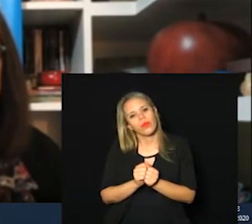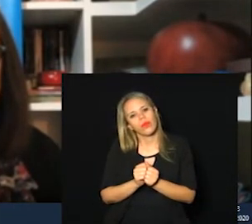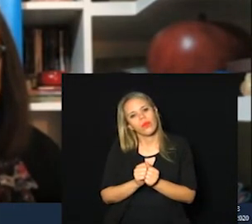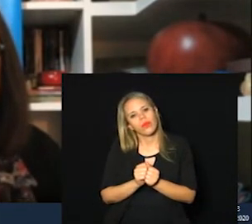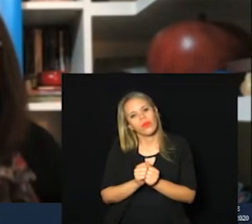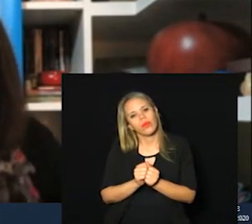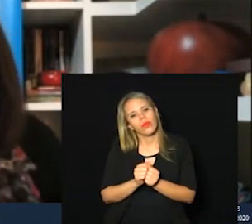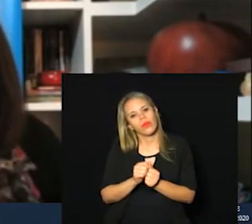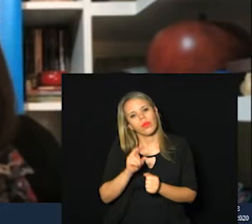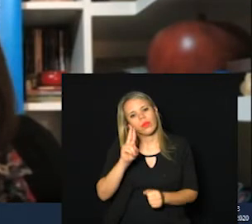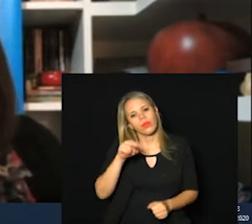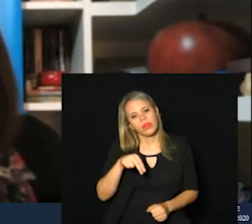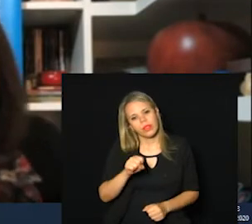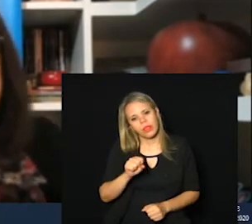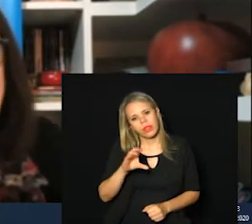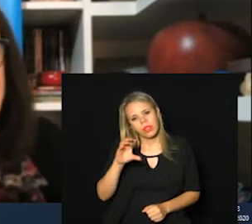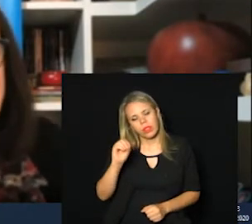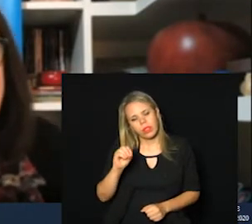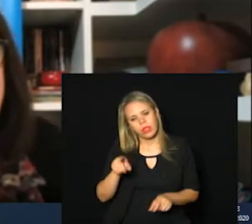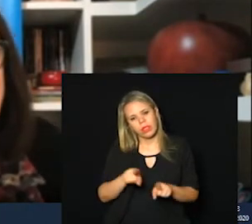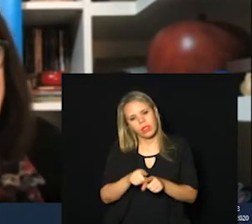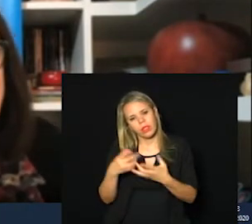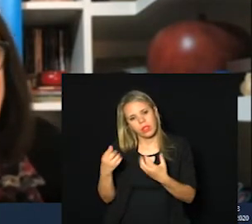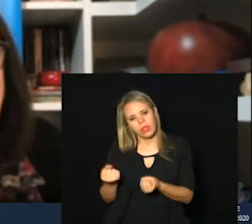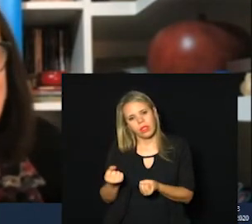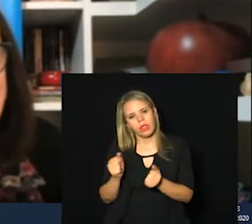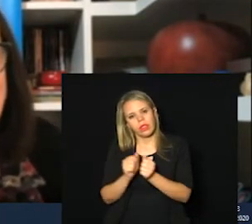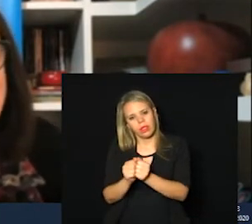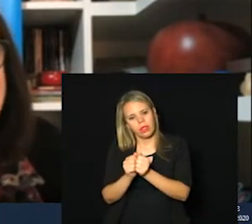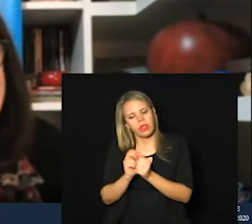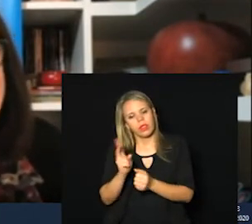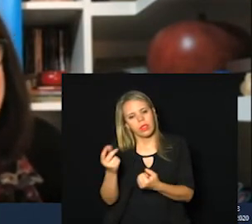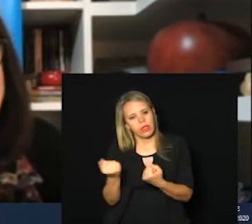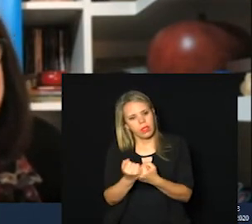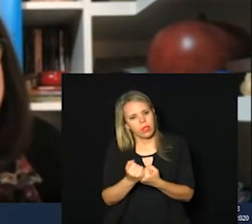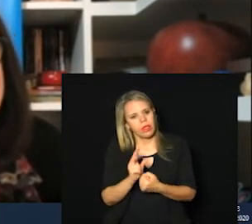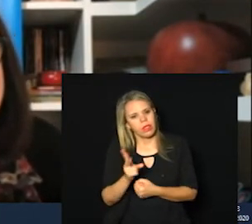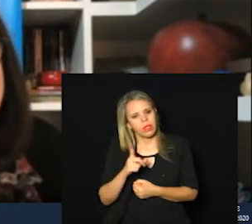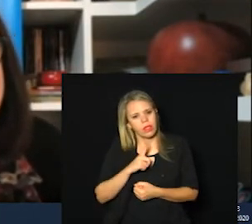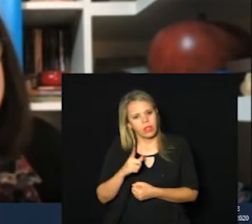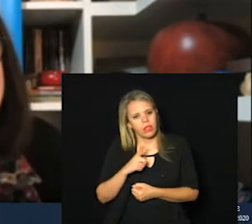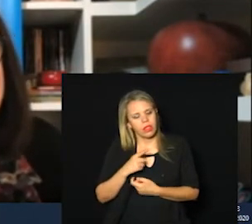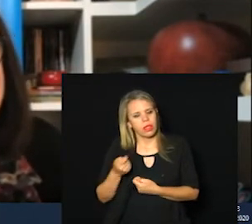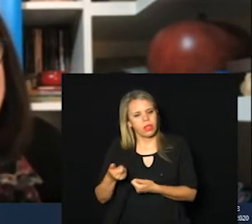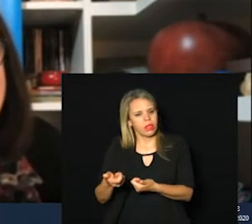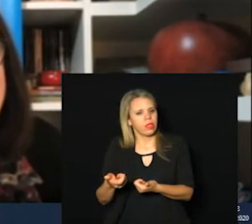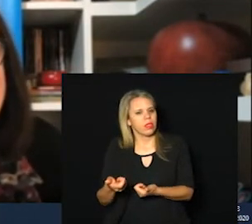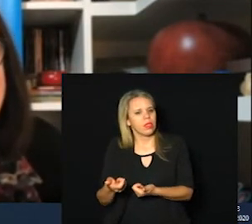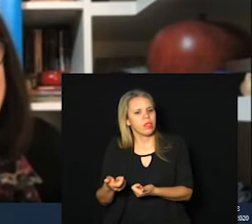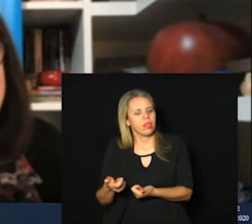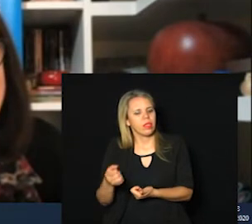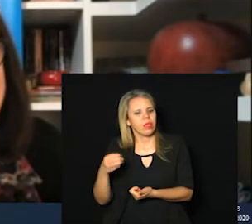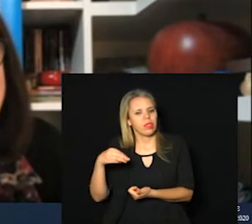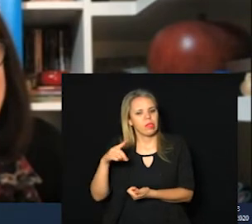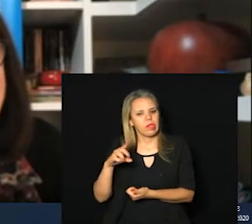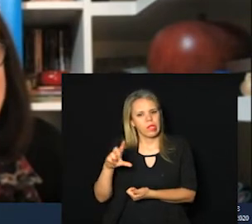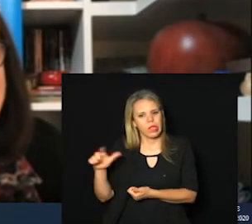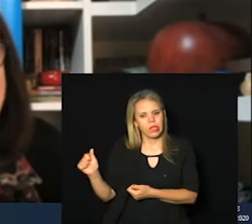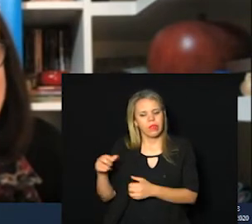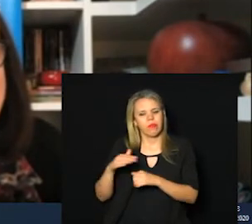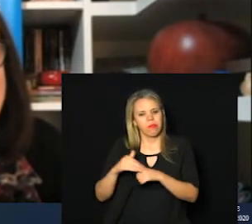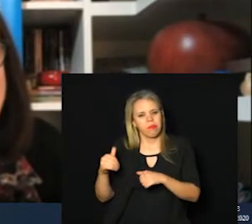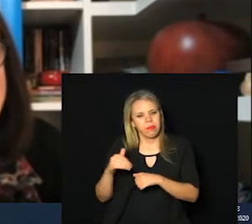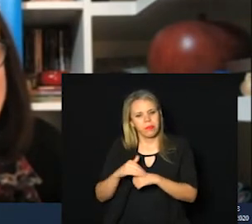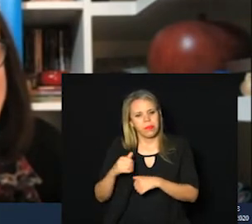da Unesco, mas pela acolhida que ela sempre me dá, sempre nos dá. A Marlova é muito afetuosa, eu